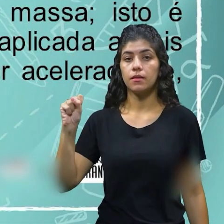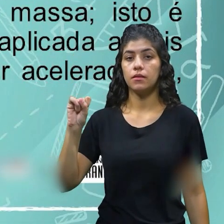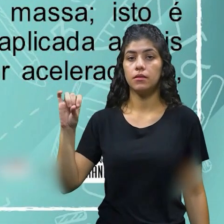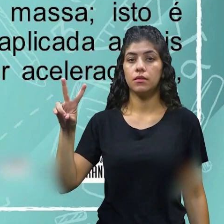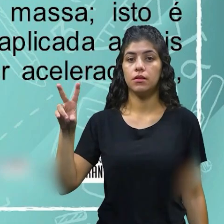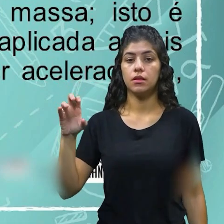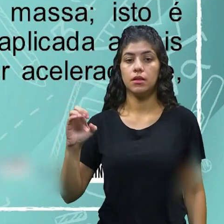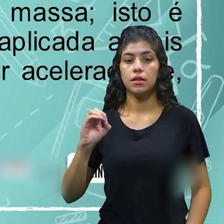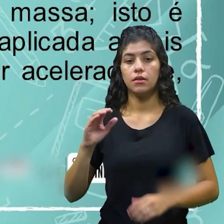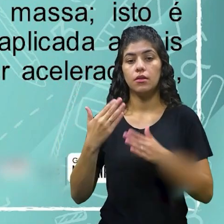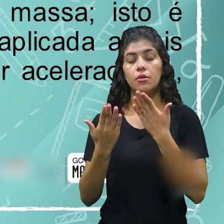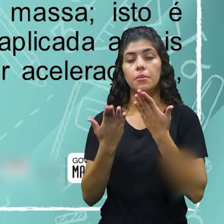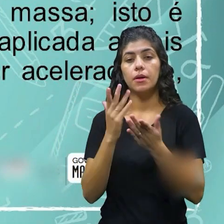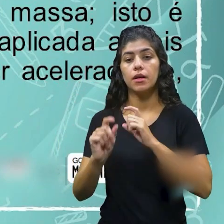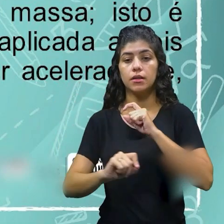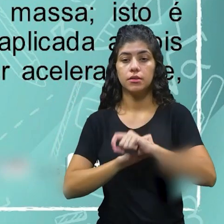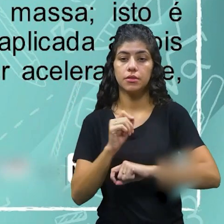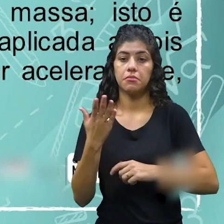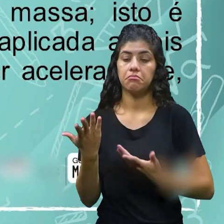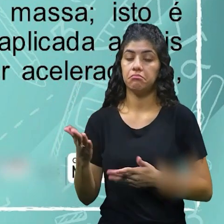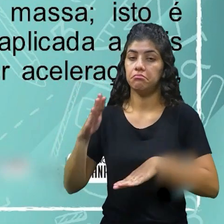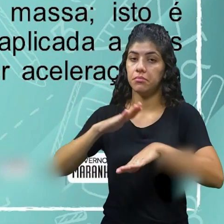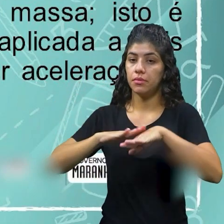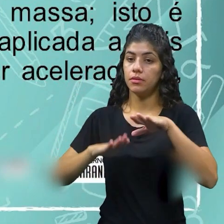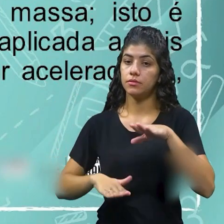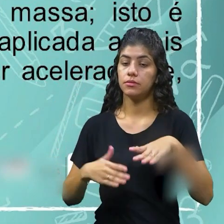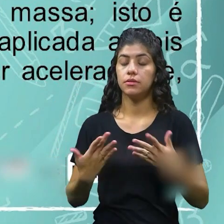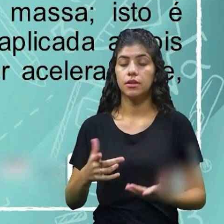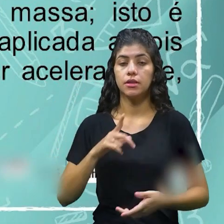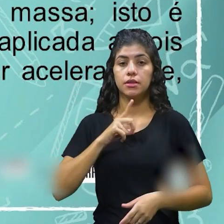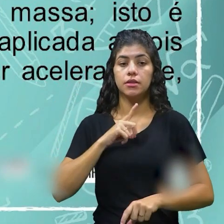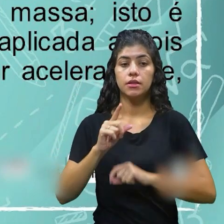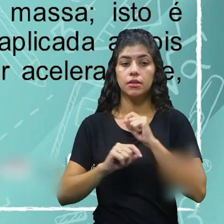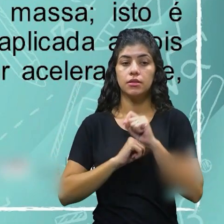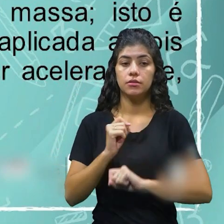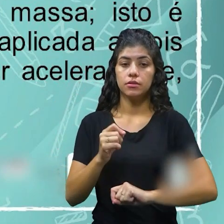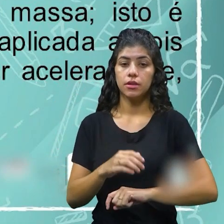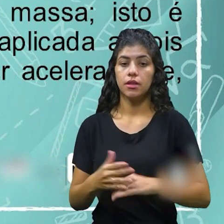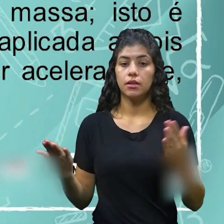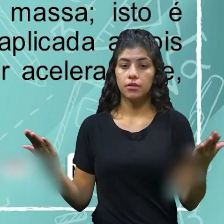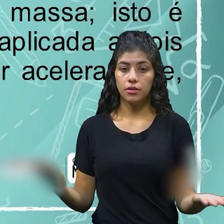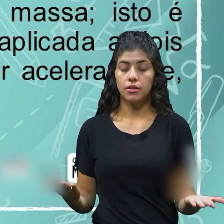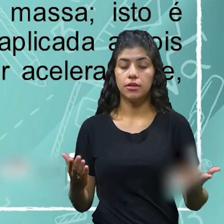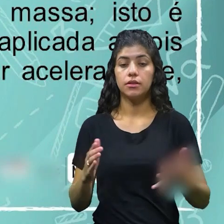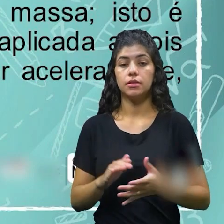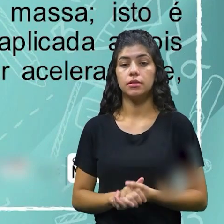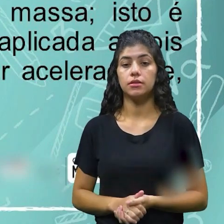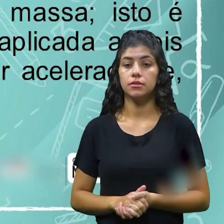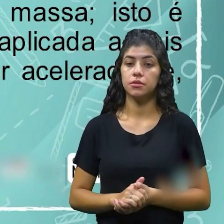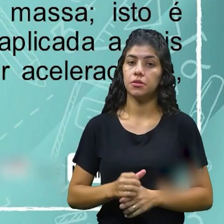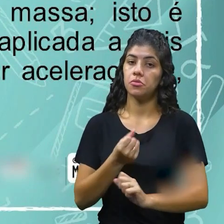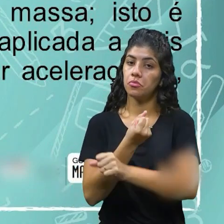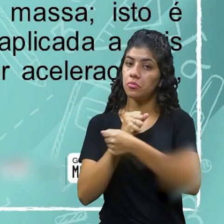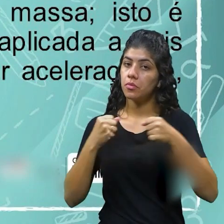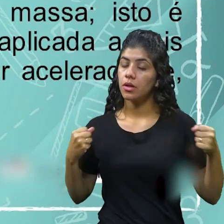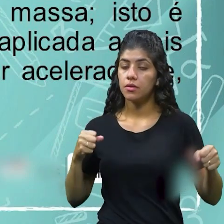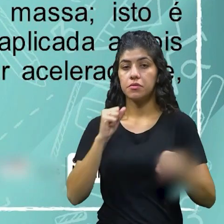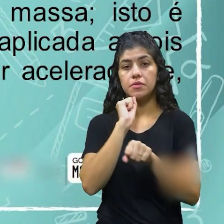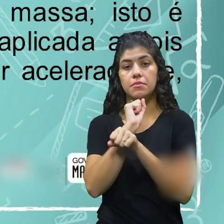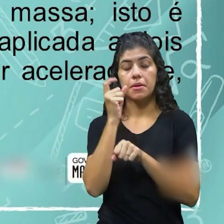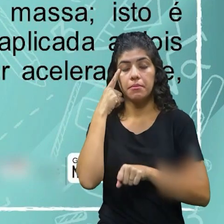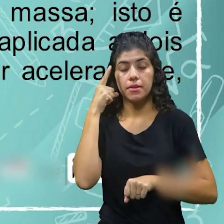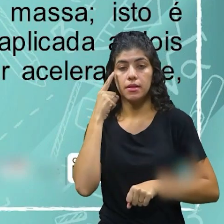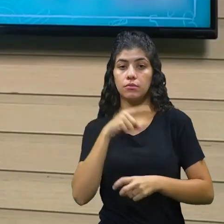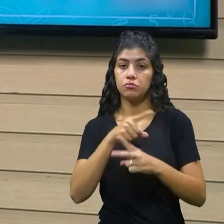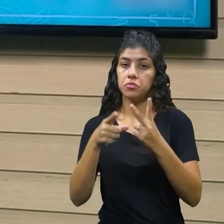força aplicada, quando comparado a um corpo menos massivo. E aí a gente tem um barquinho e um barco grande. Se você parar para pensar